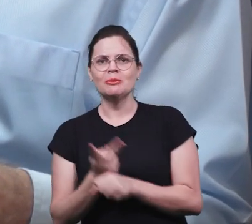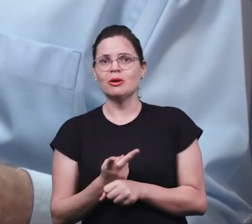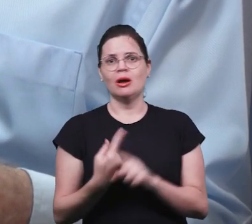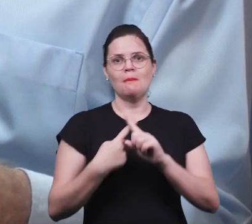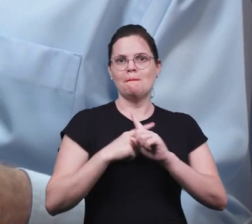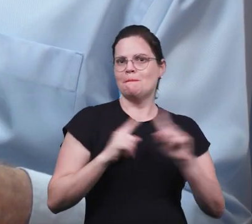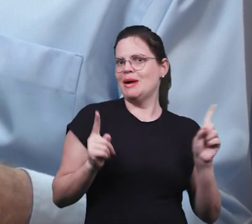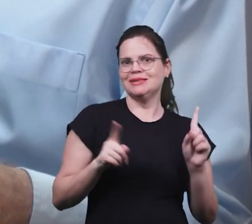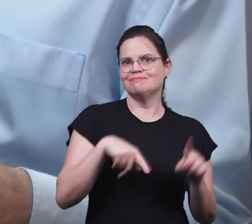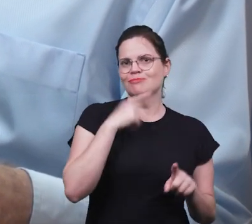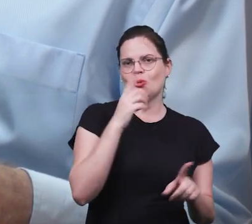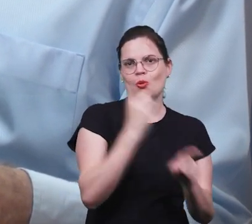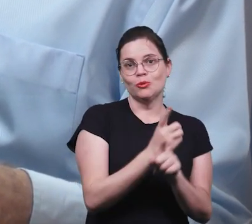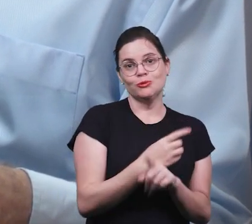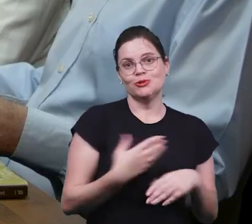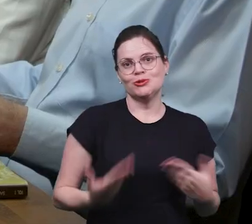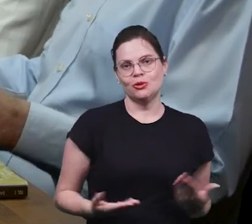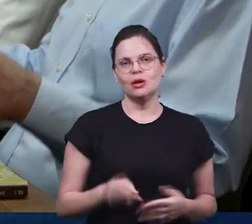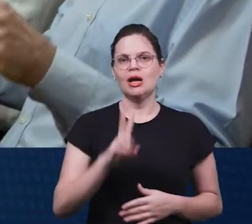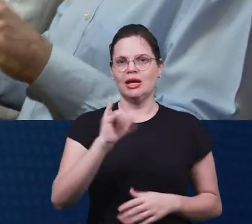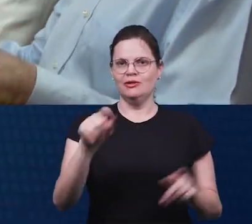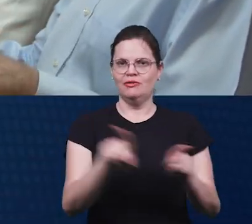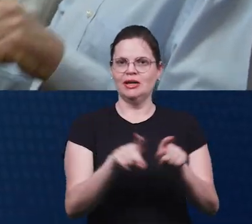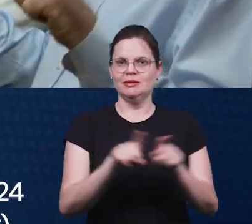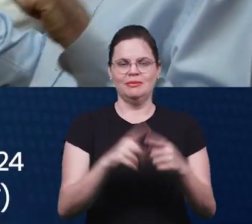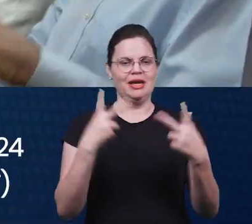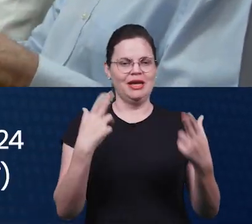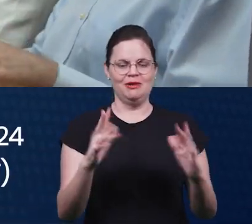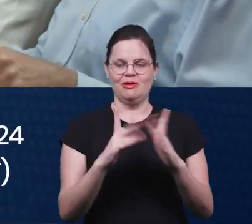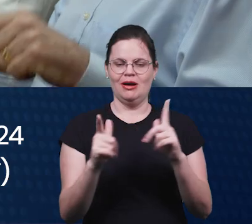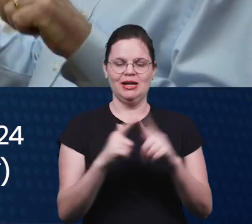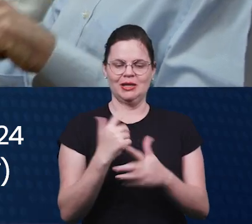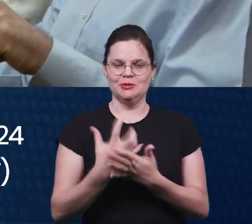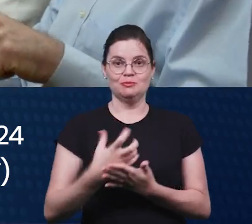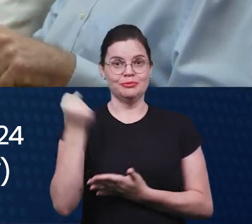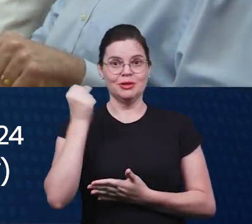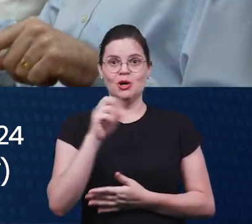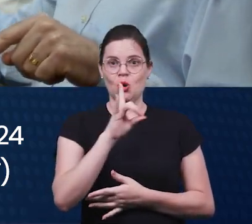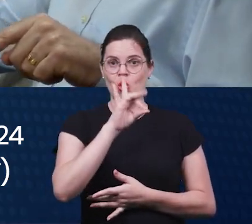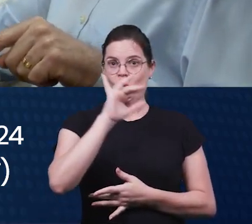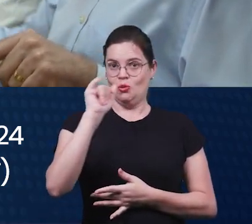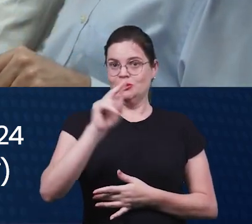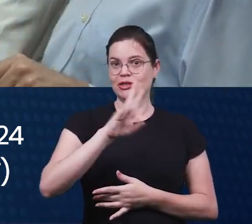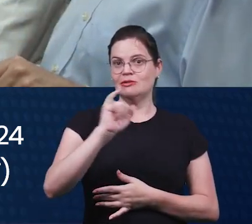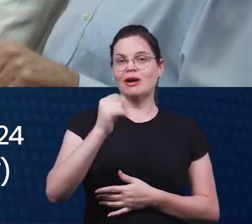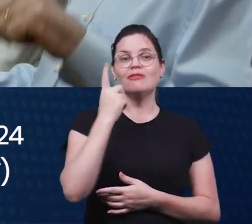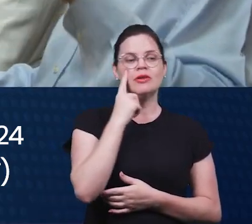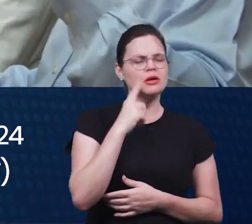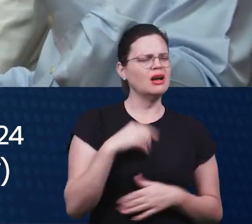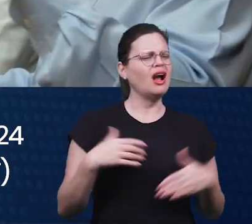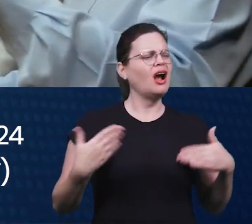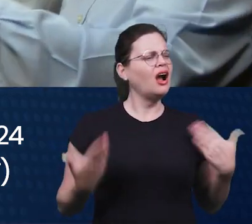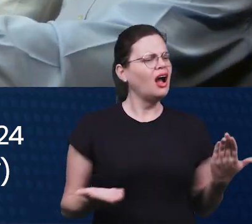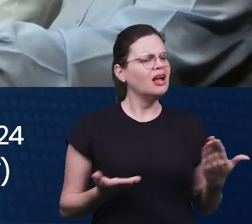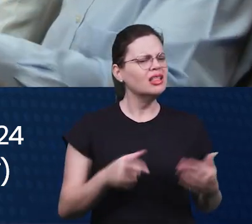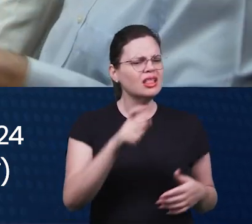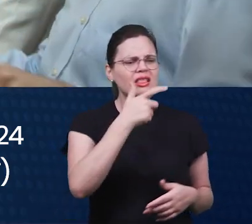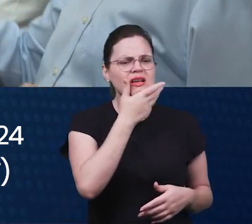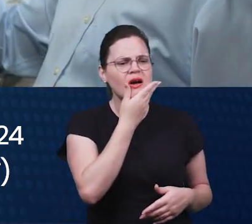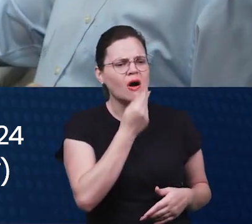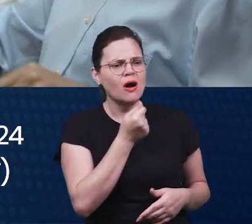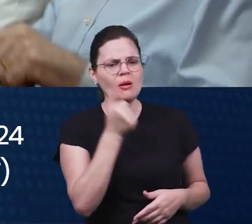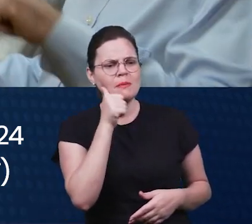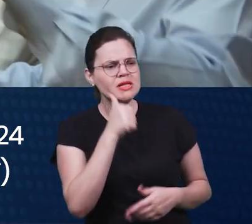igreja. Amém. Isso vai acontecer com a igreja. Um dia vão nos procurar. O servo de Deus vai ser procurado. Cadê aquele varão,